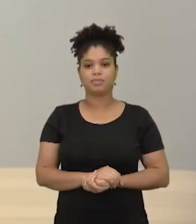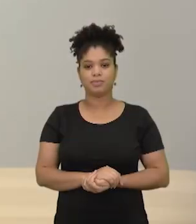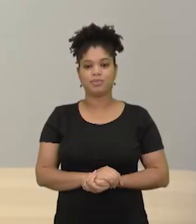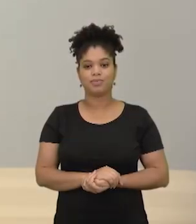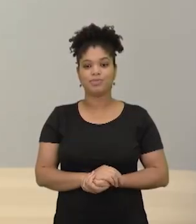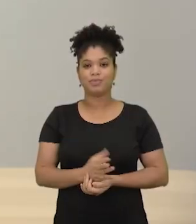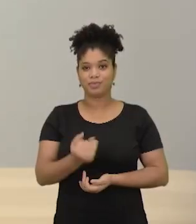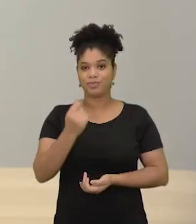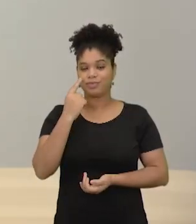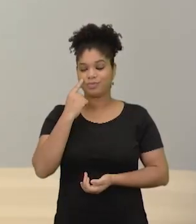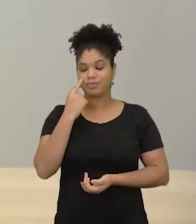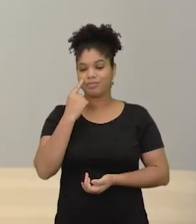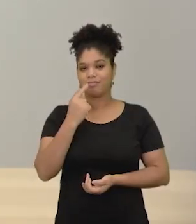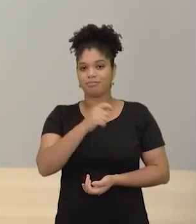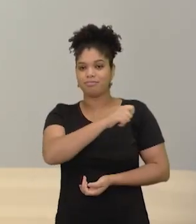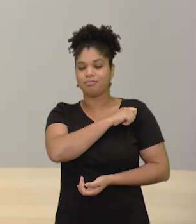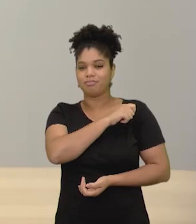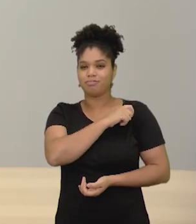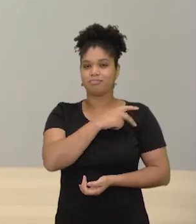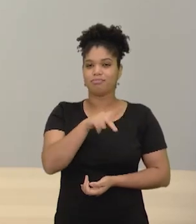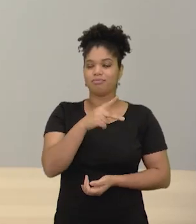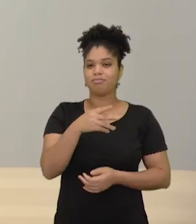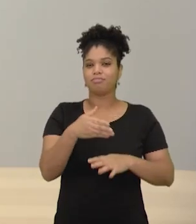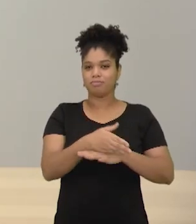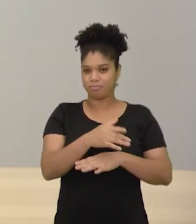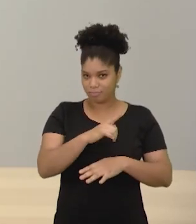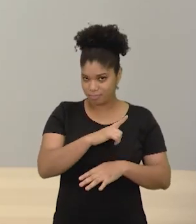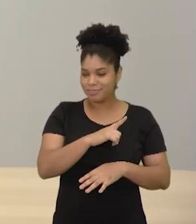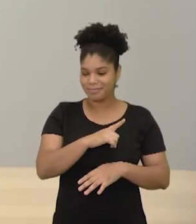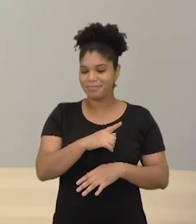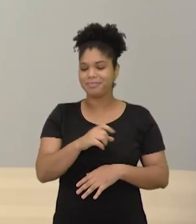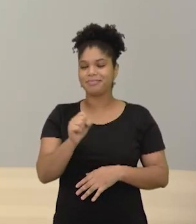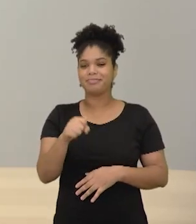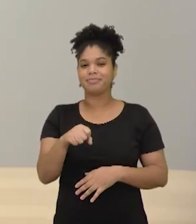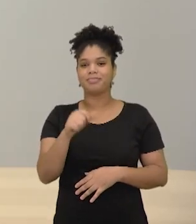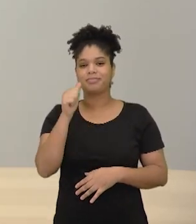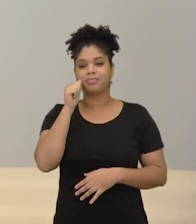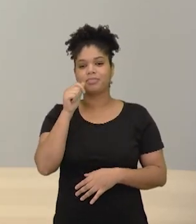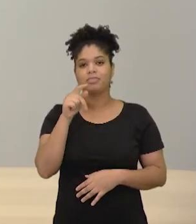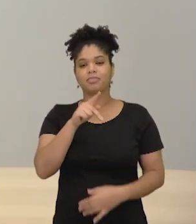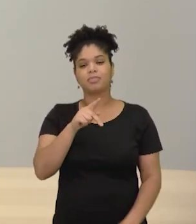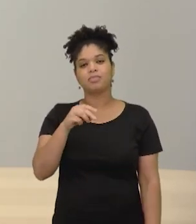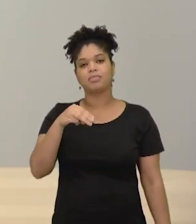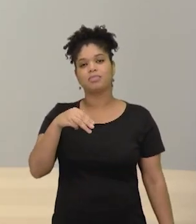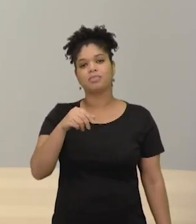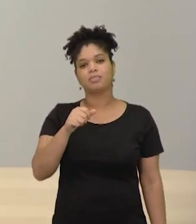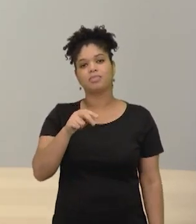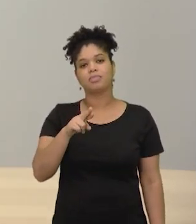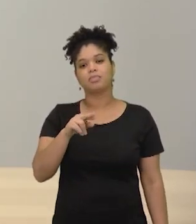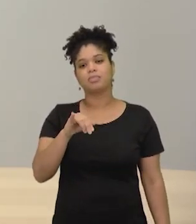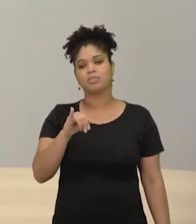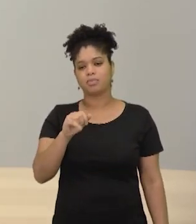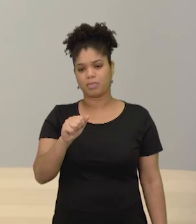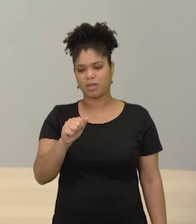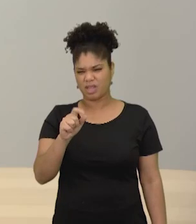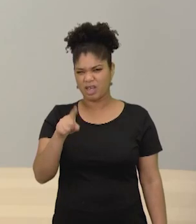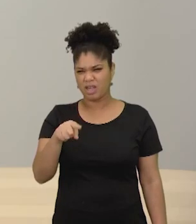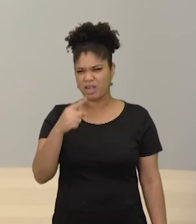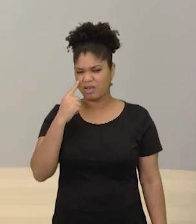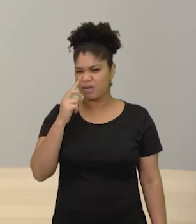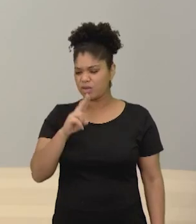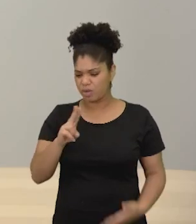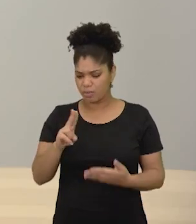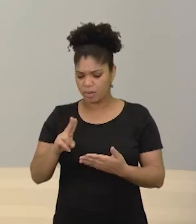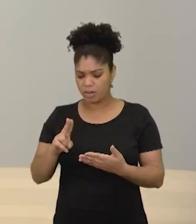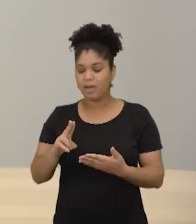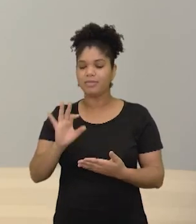Vamos lá, a participação dos nossos alunos e professores. A professora Maria Isabel, ela fala... É Maria? Não, deixa eu ver se é Maria Isabel. É